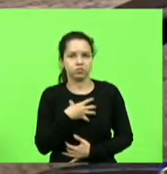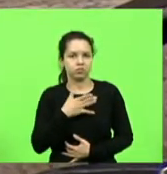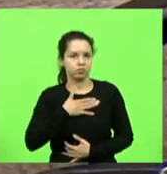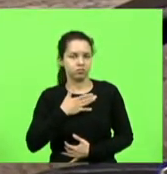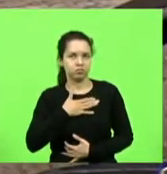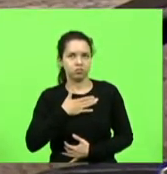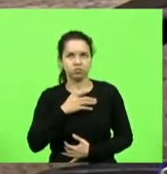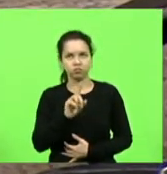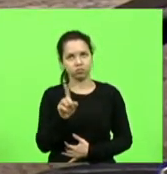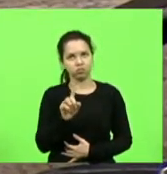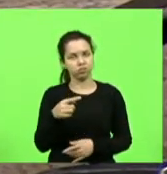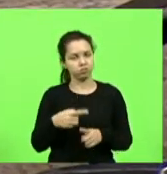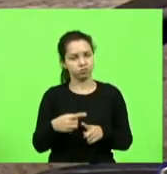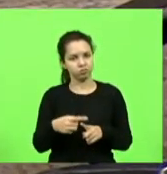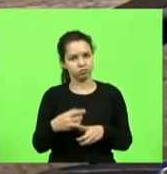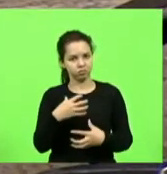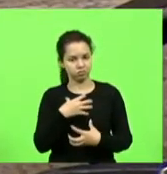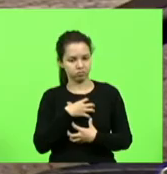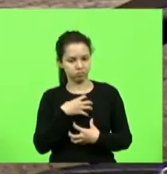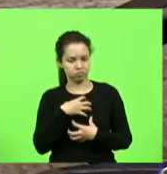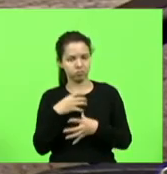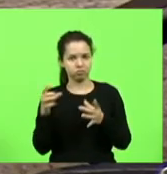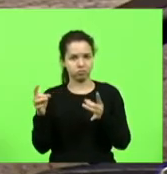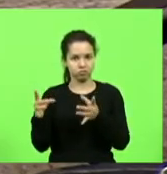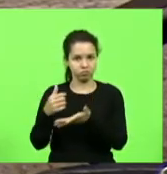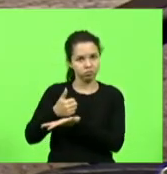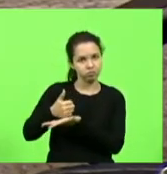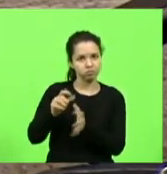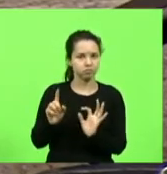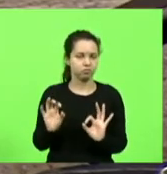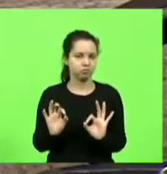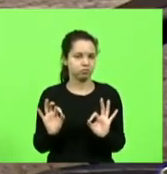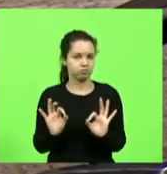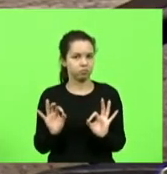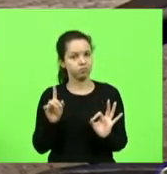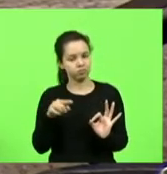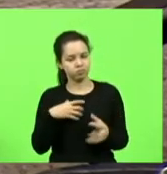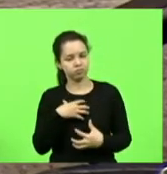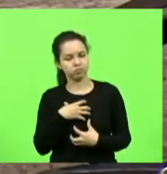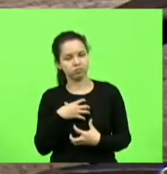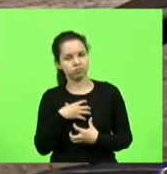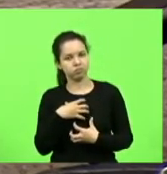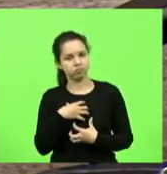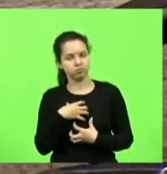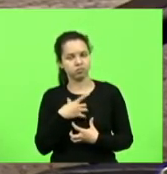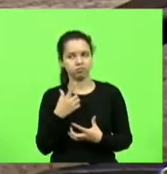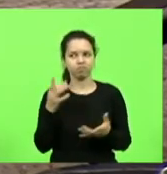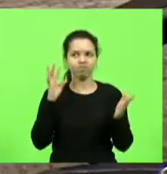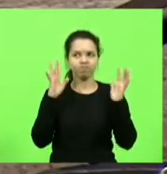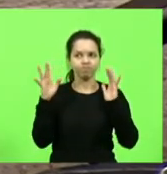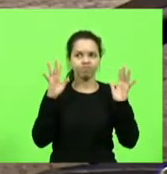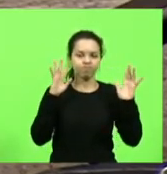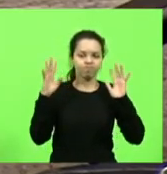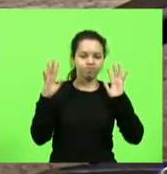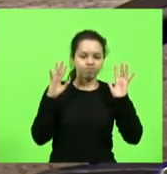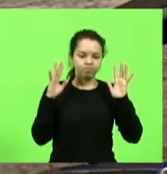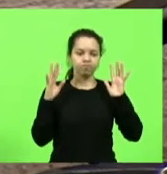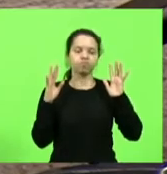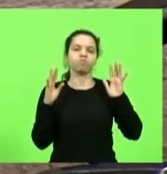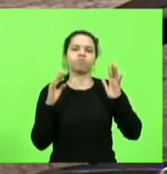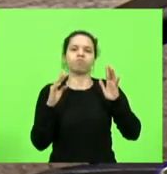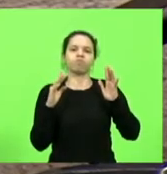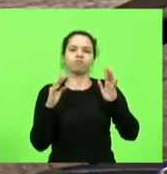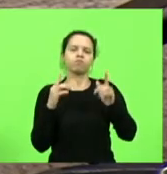Até porque esse sentimento não se vende em farmácia. É aquele sentimento que nos faz perguntar o que